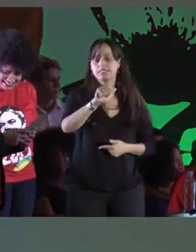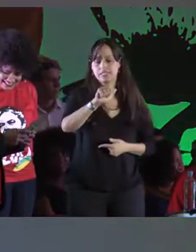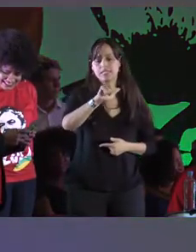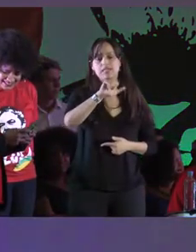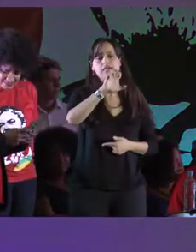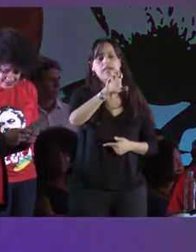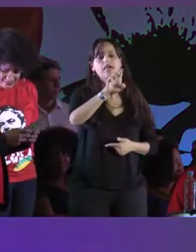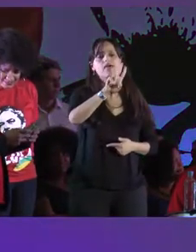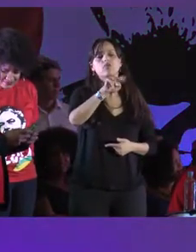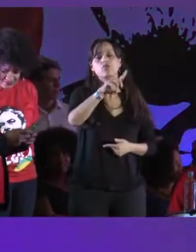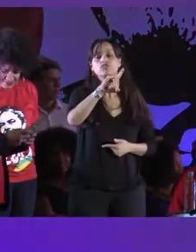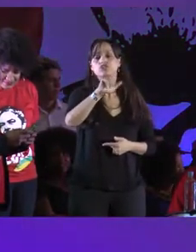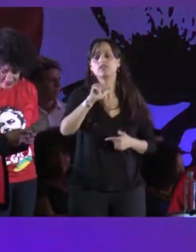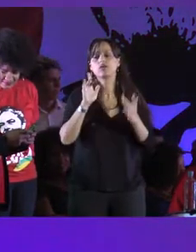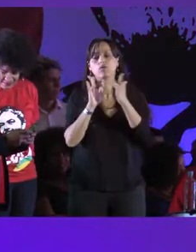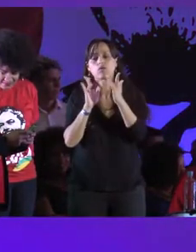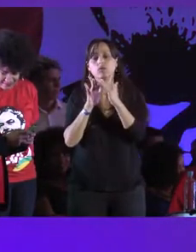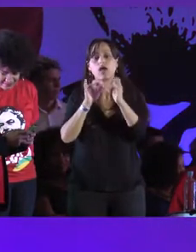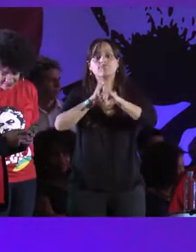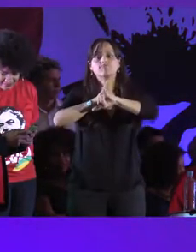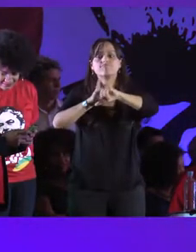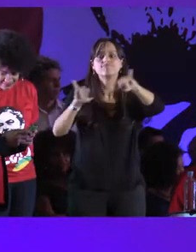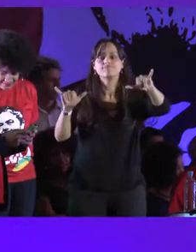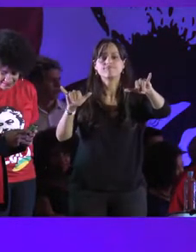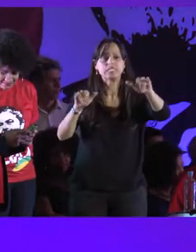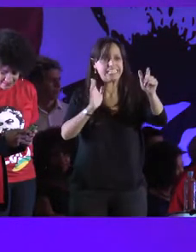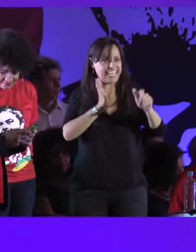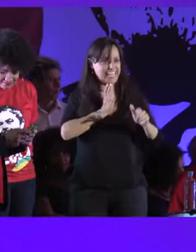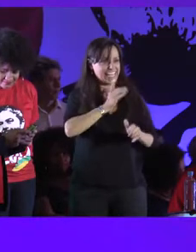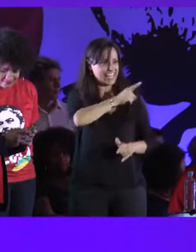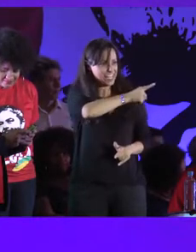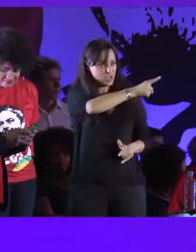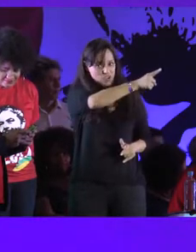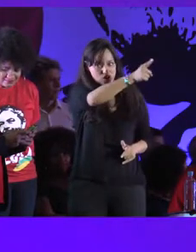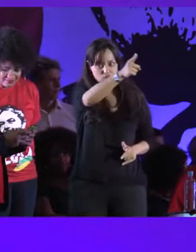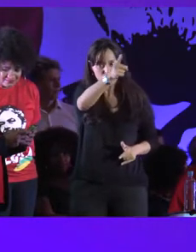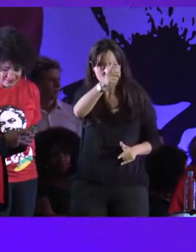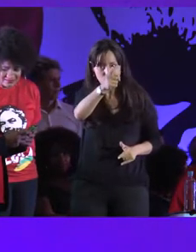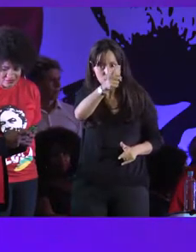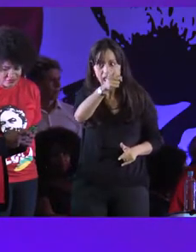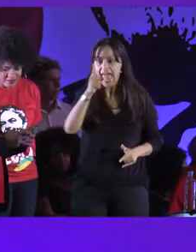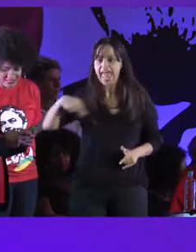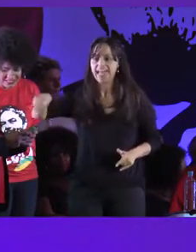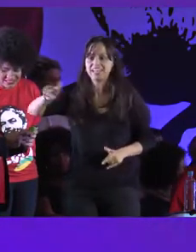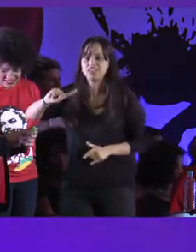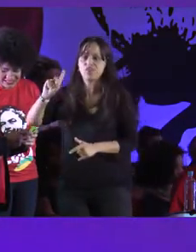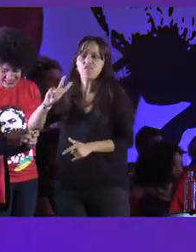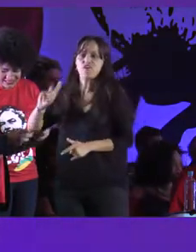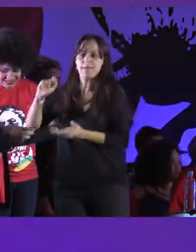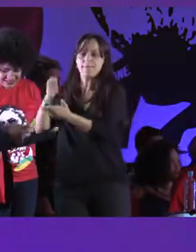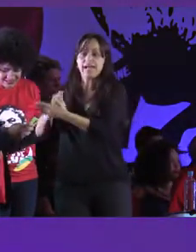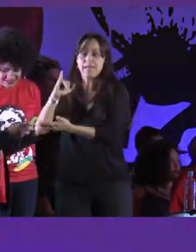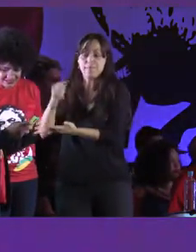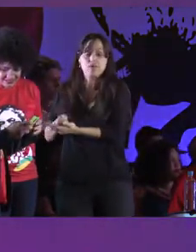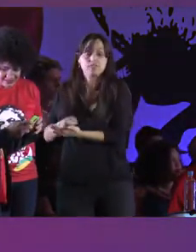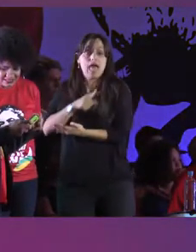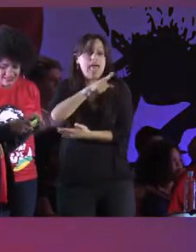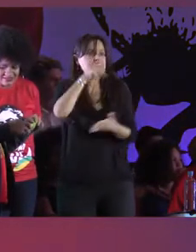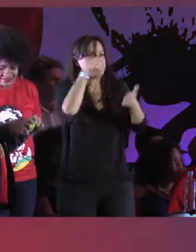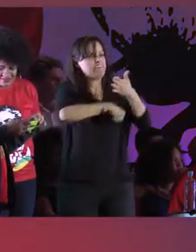bem-sucedida, comunicou primeiro aos 200 mais ricos da capital, e eles começaram a bater tanto